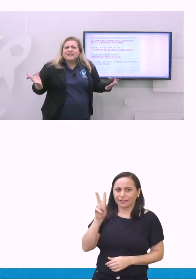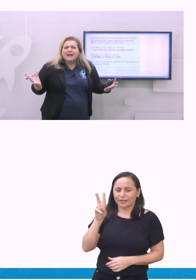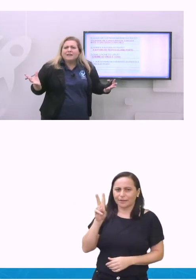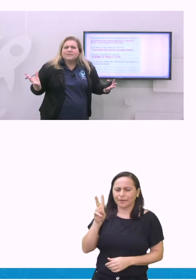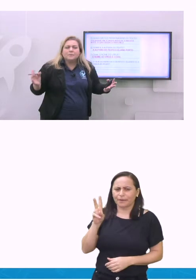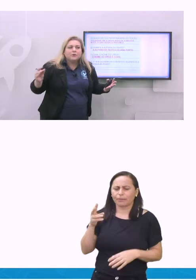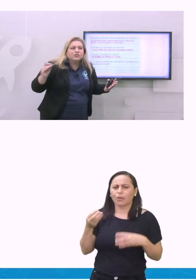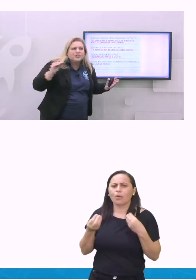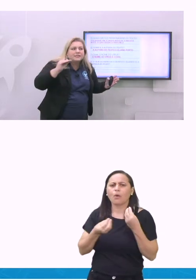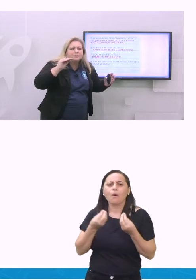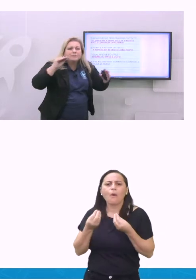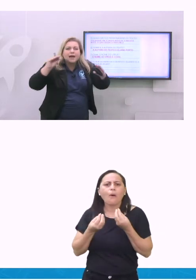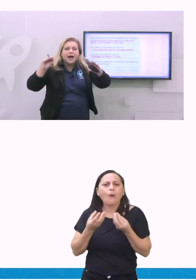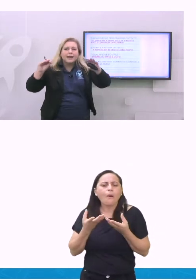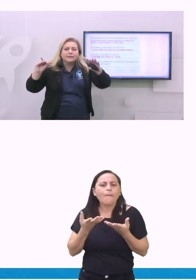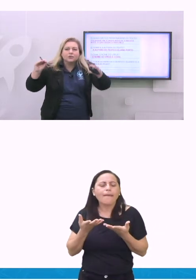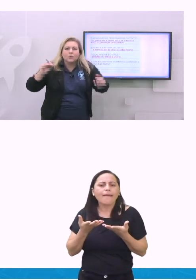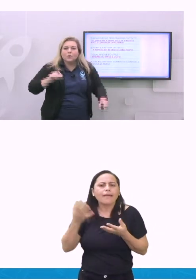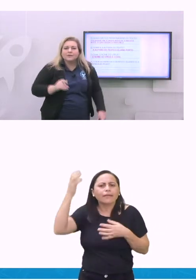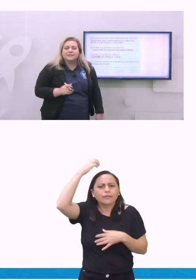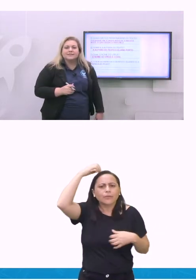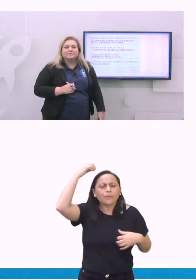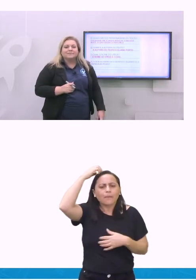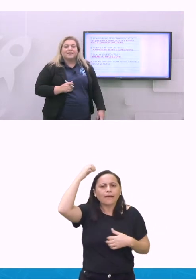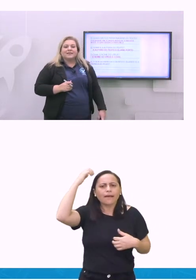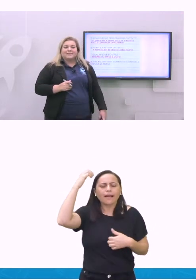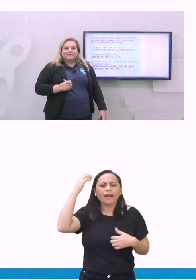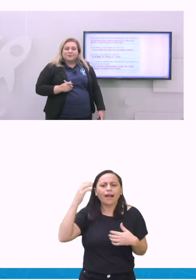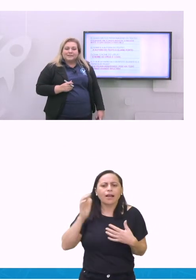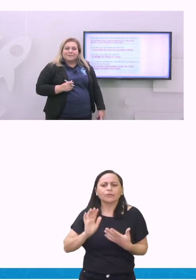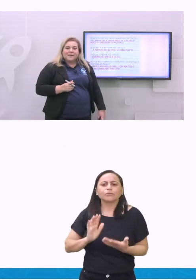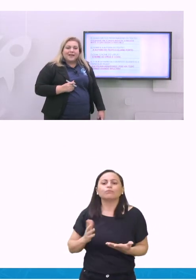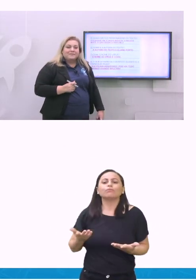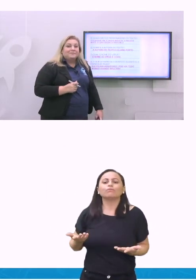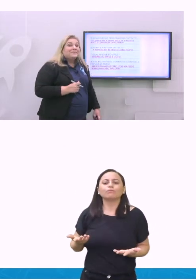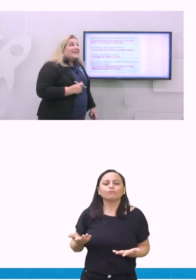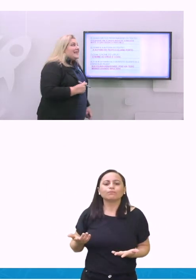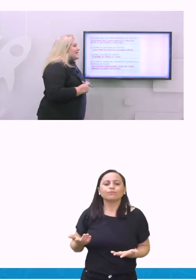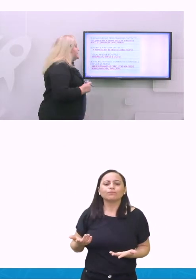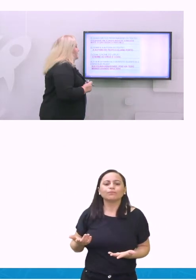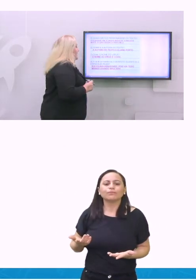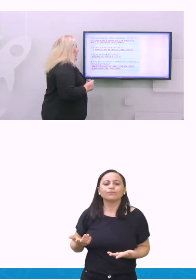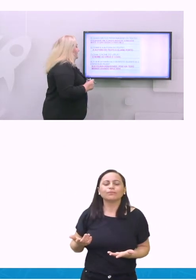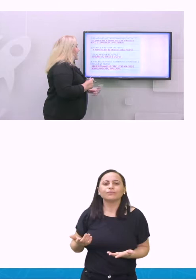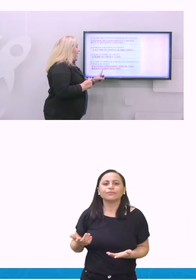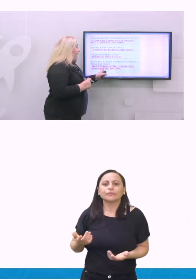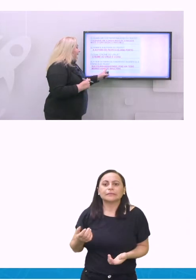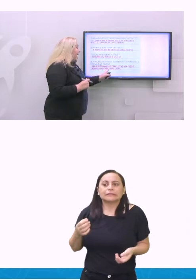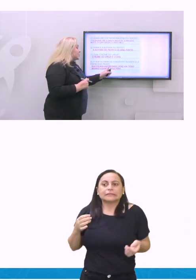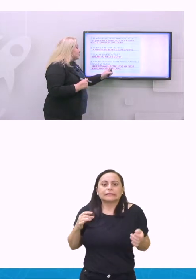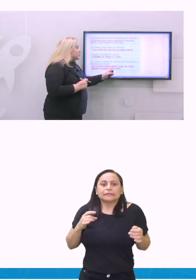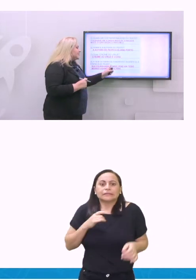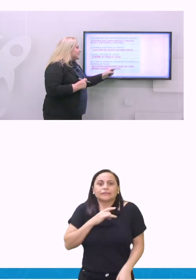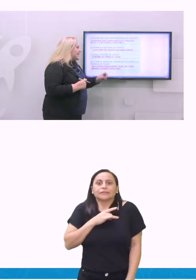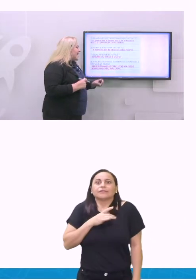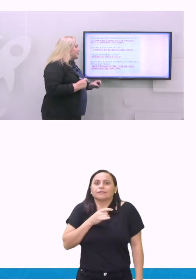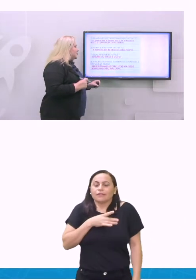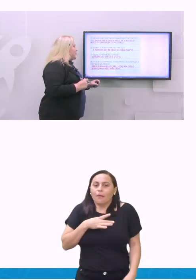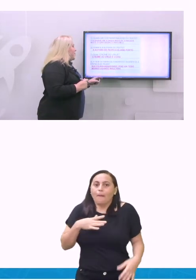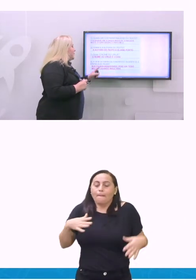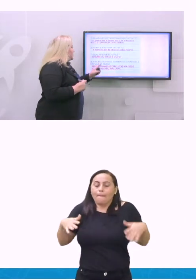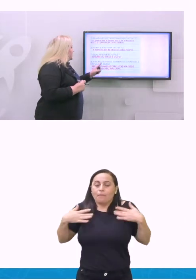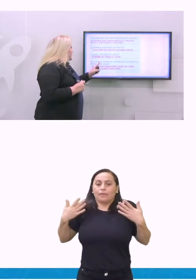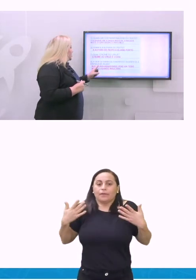ele ficava depois de espiar as ruas? Vamos saber? Ele ficava